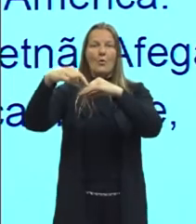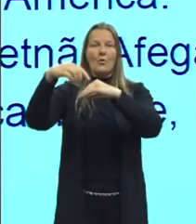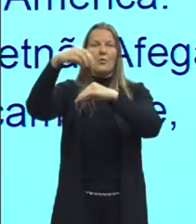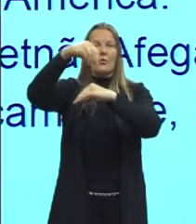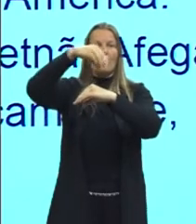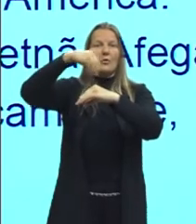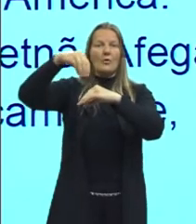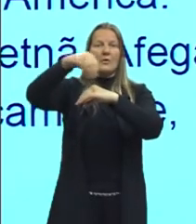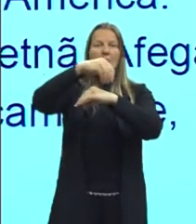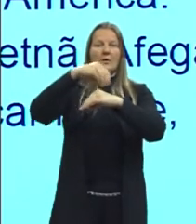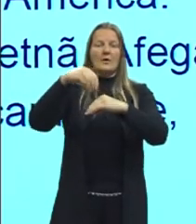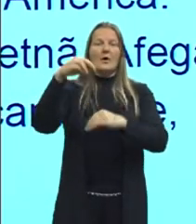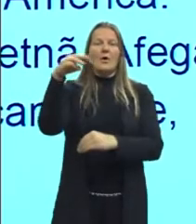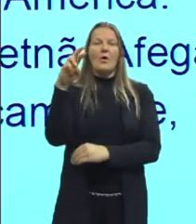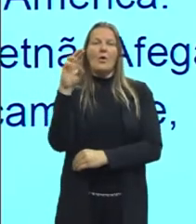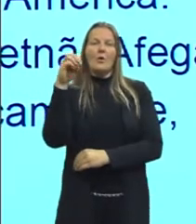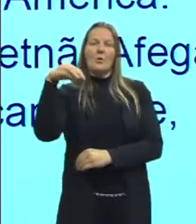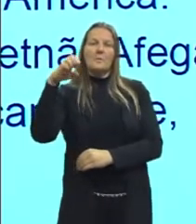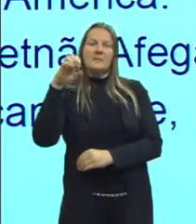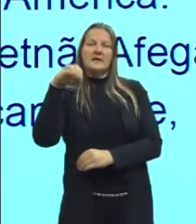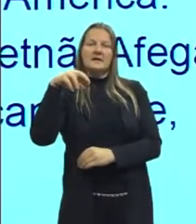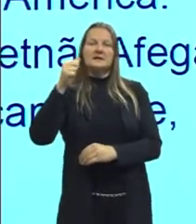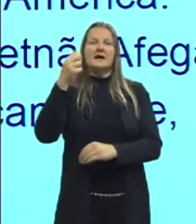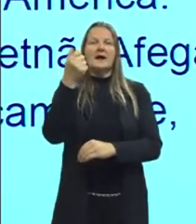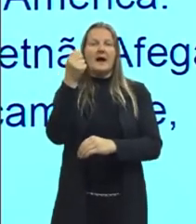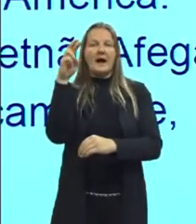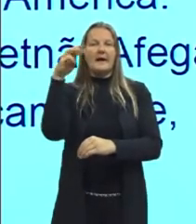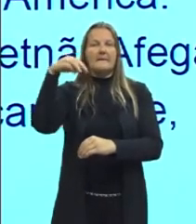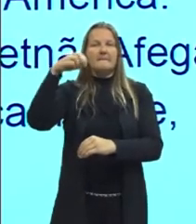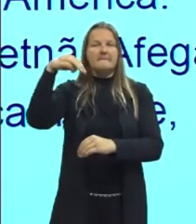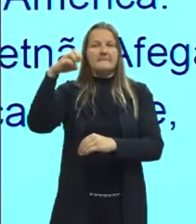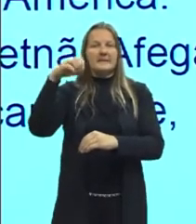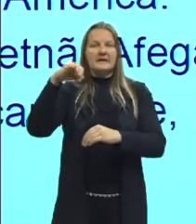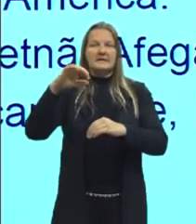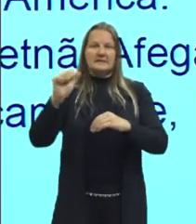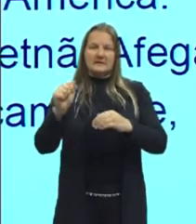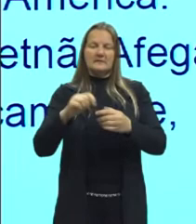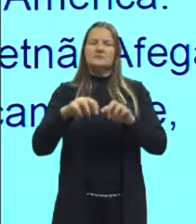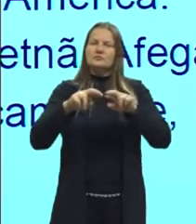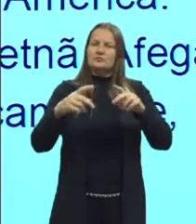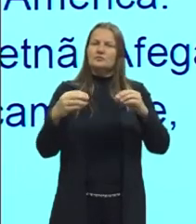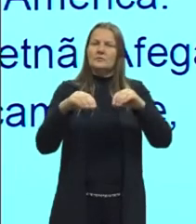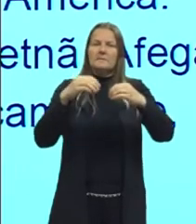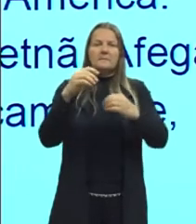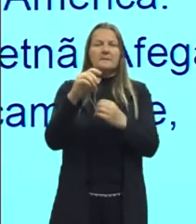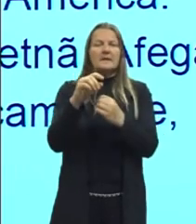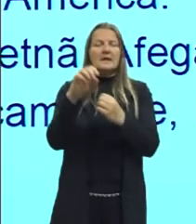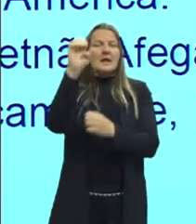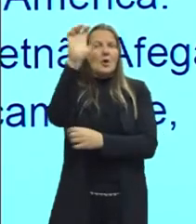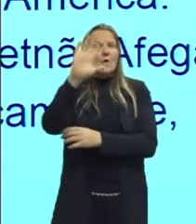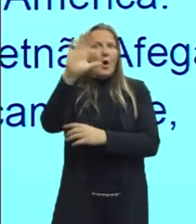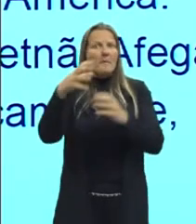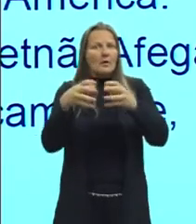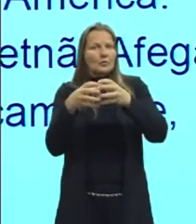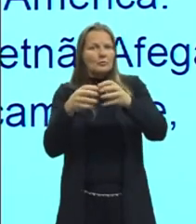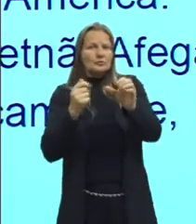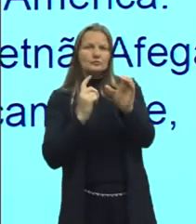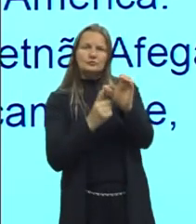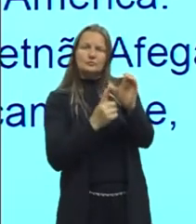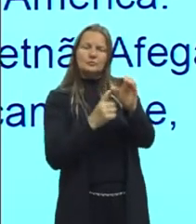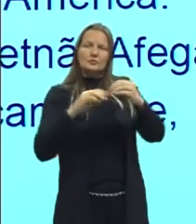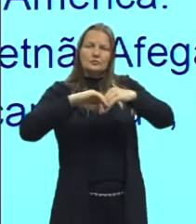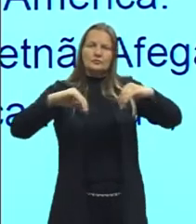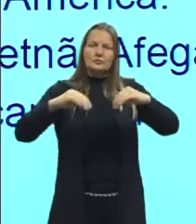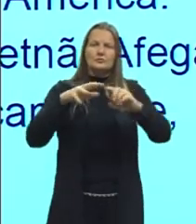tinha tal da cortina de Ferro né a Europa estava separada do bloco comunista né o socialista